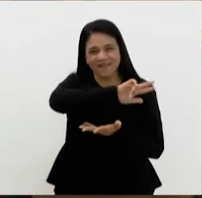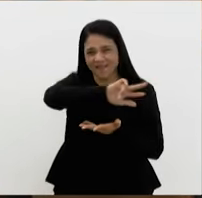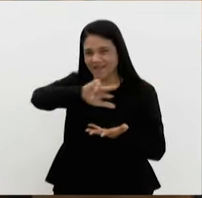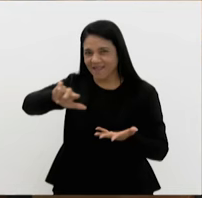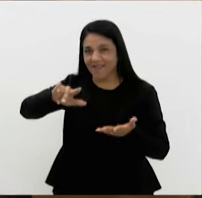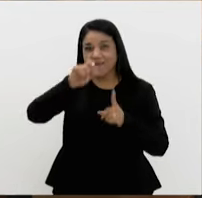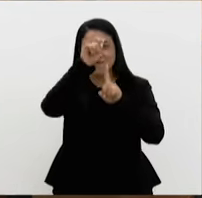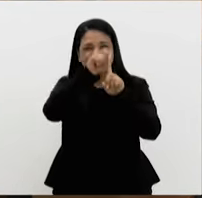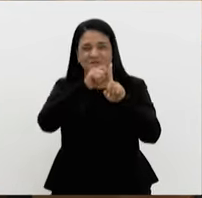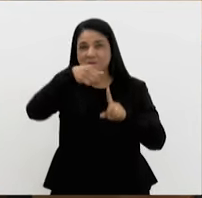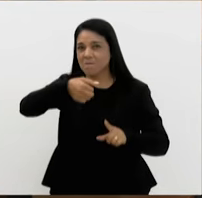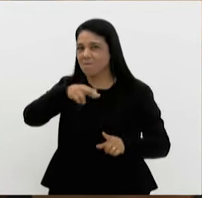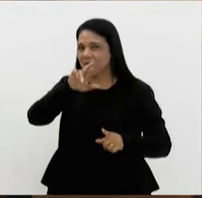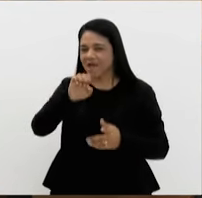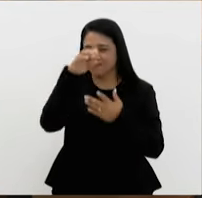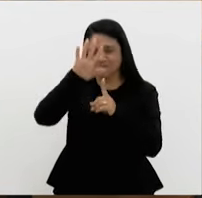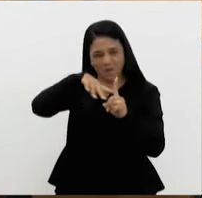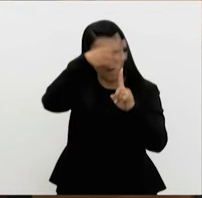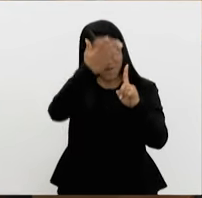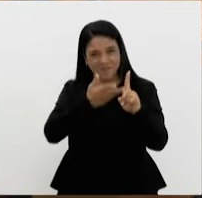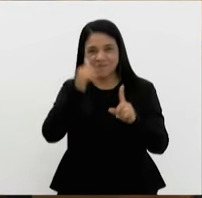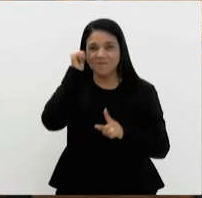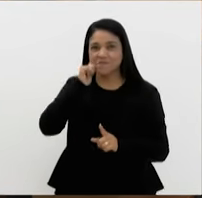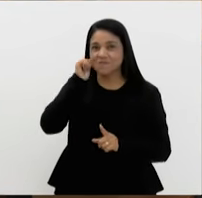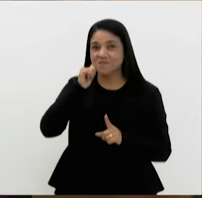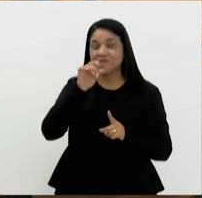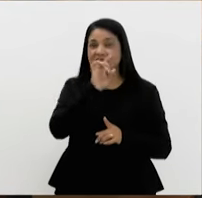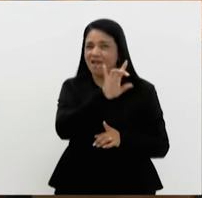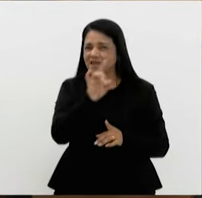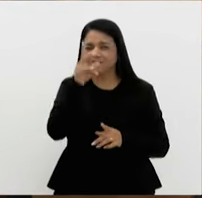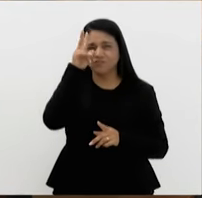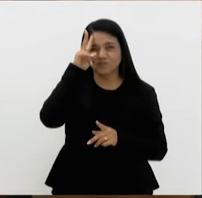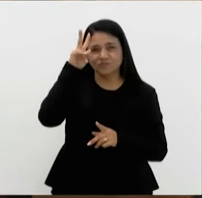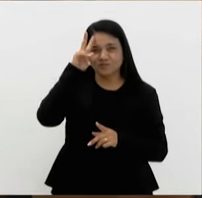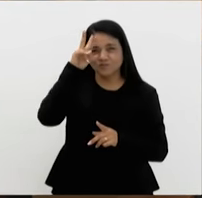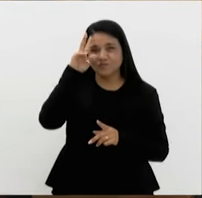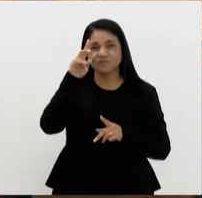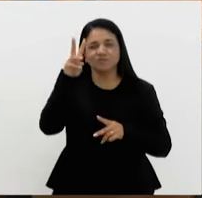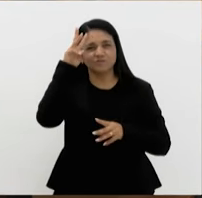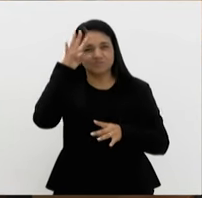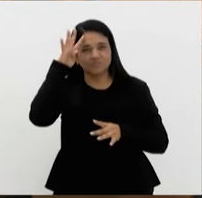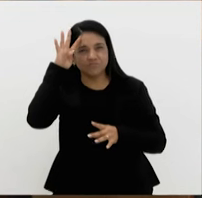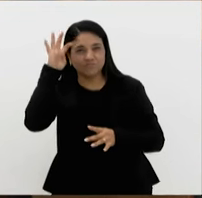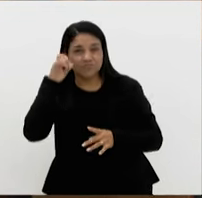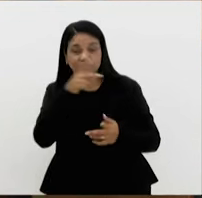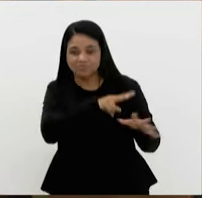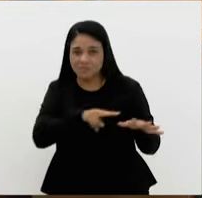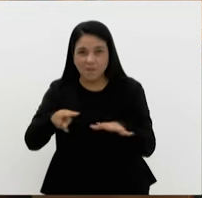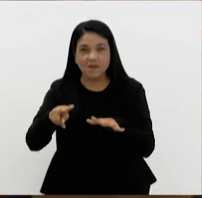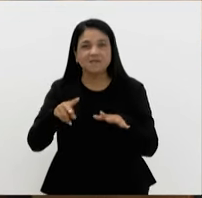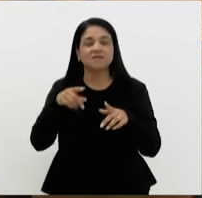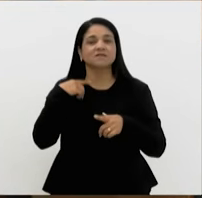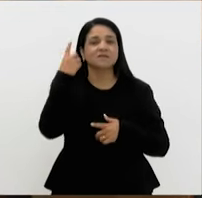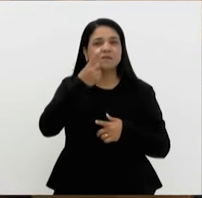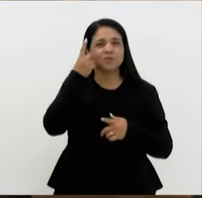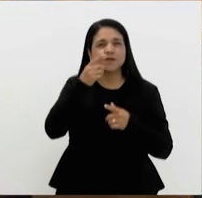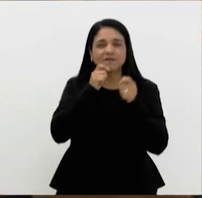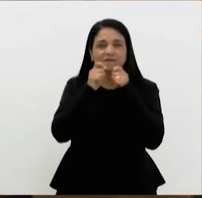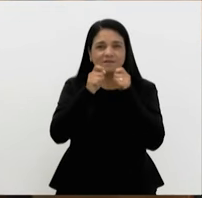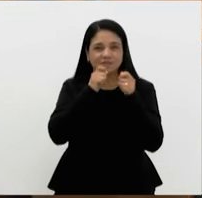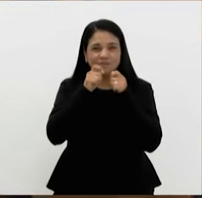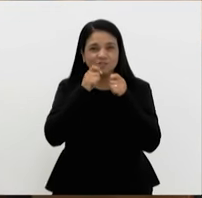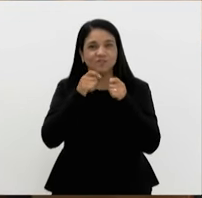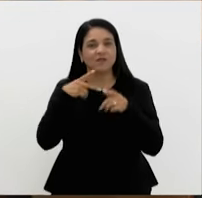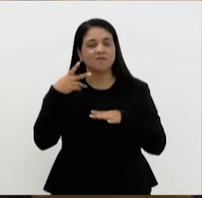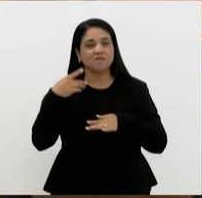é todo delas. A cada dia, vamos apresentar entrevistas com deputadas sobre a luta feminina e a atuação das parlamentares